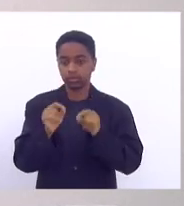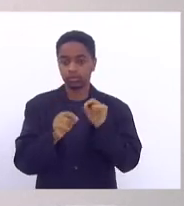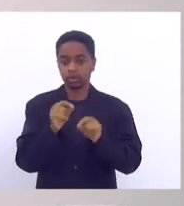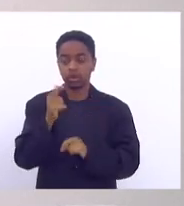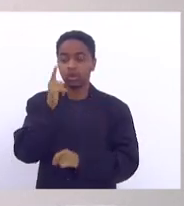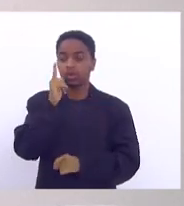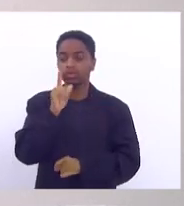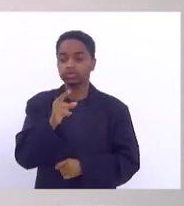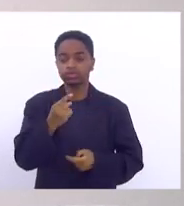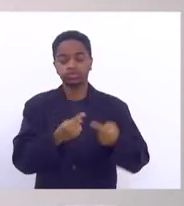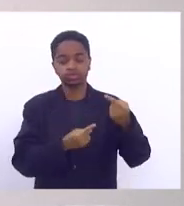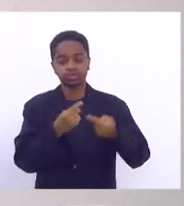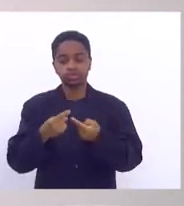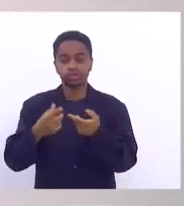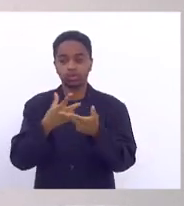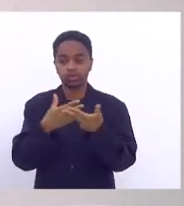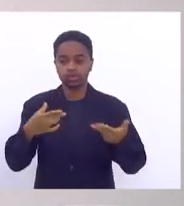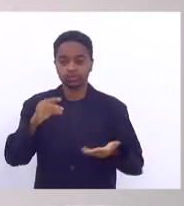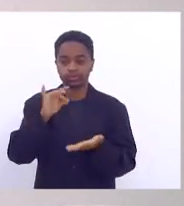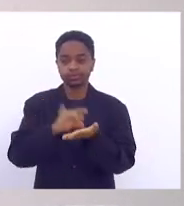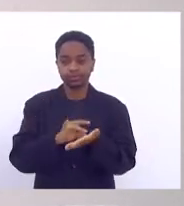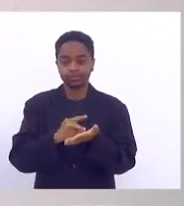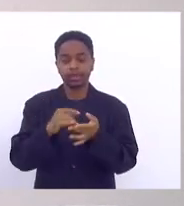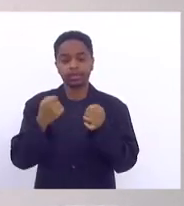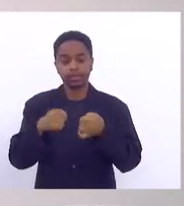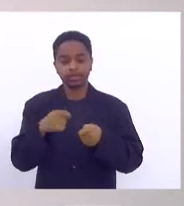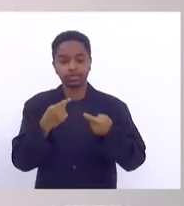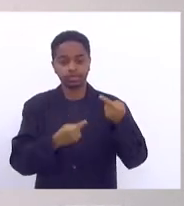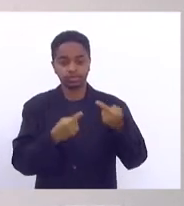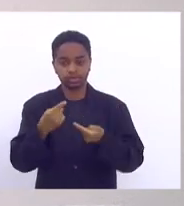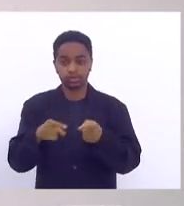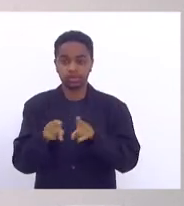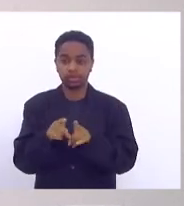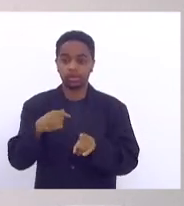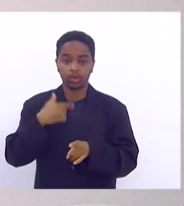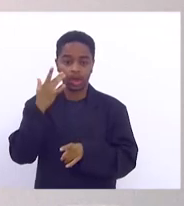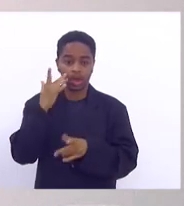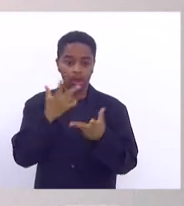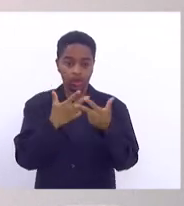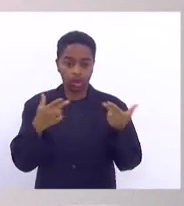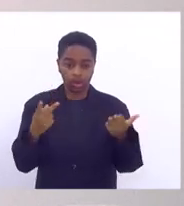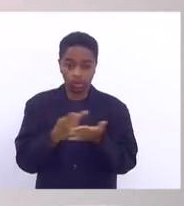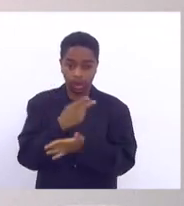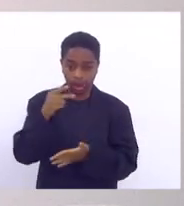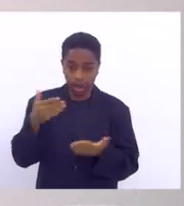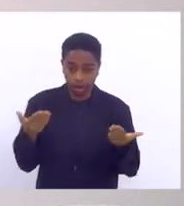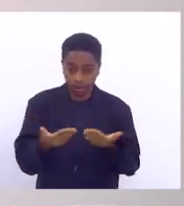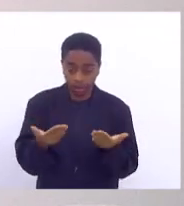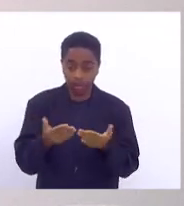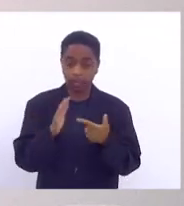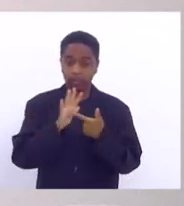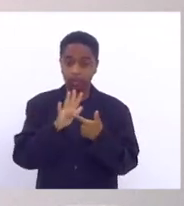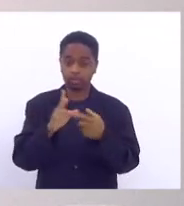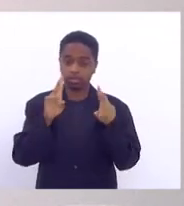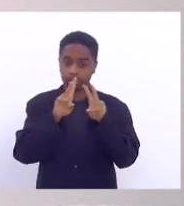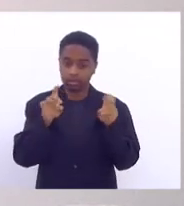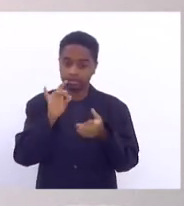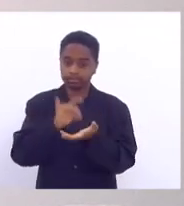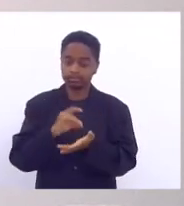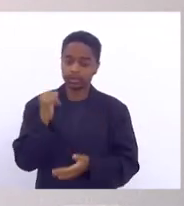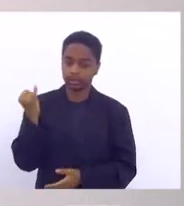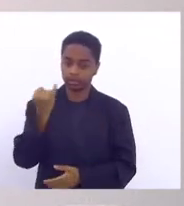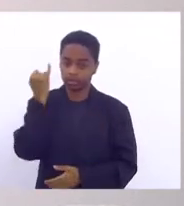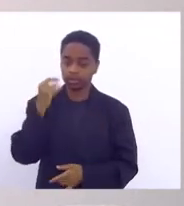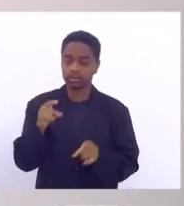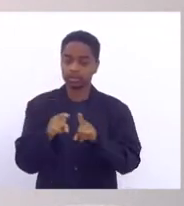aonde realmente precisa ser discutido Eu acho que o que aconteceu aqui agora demonstra que o tema é importante